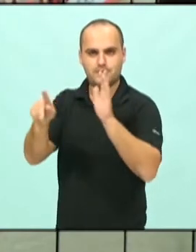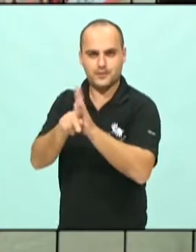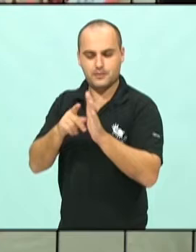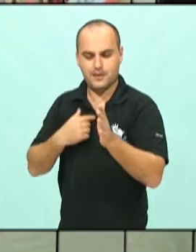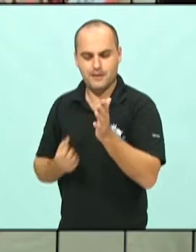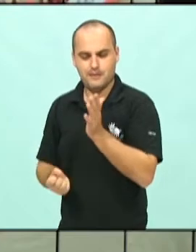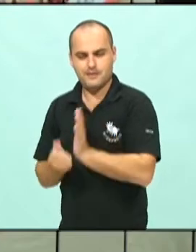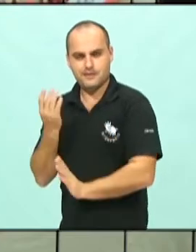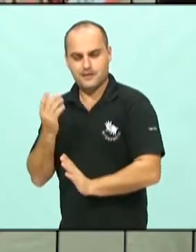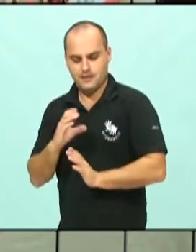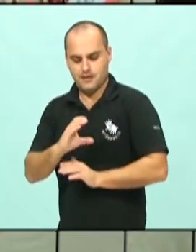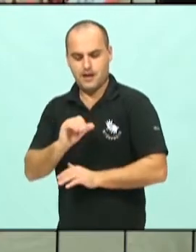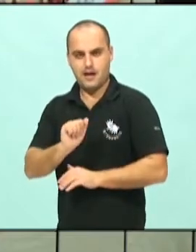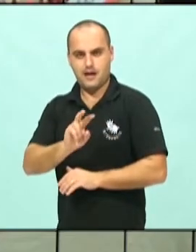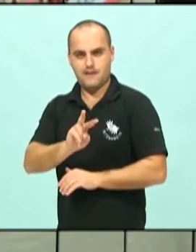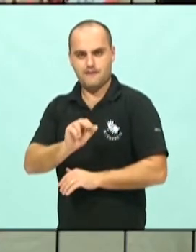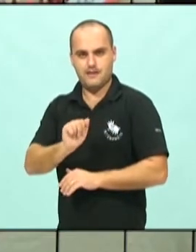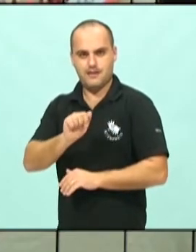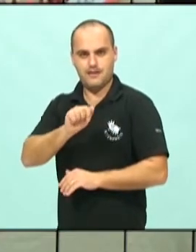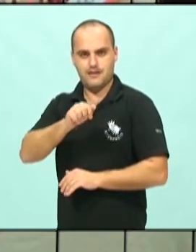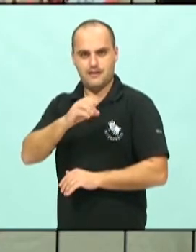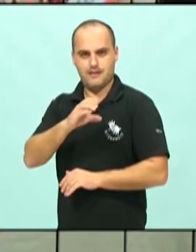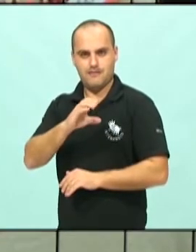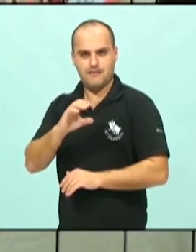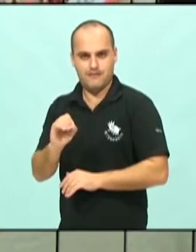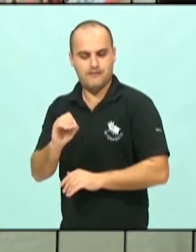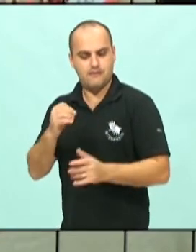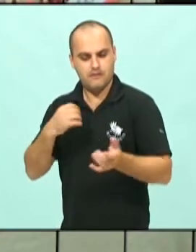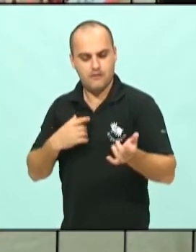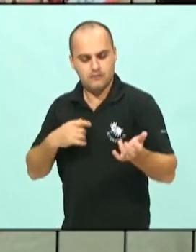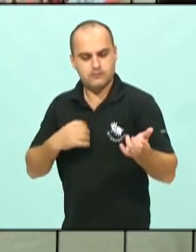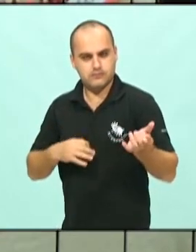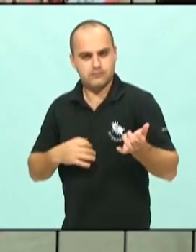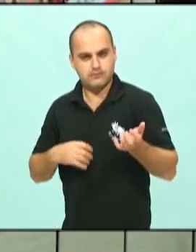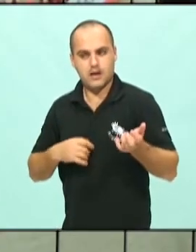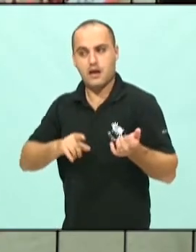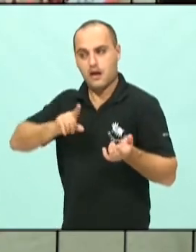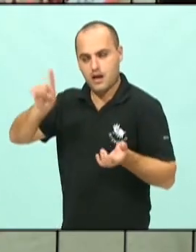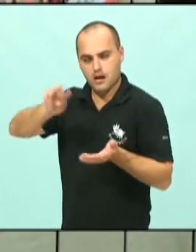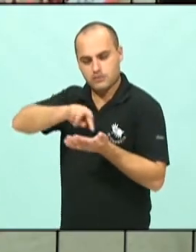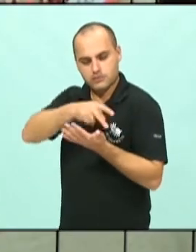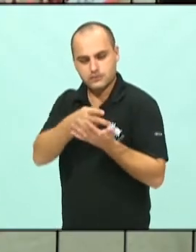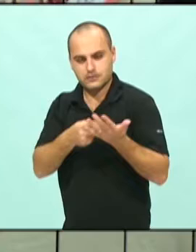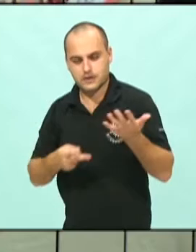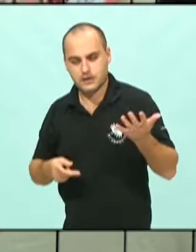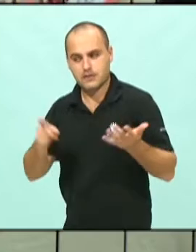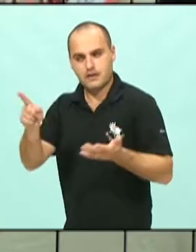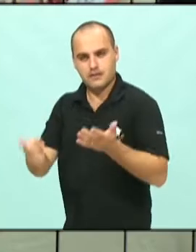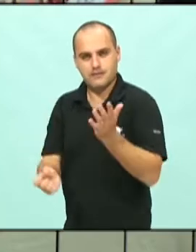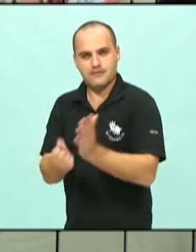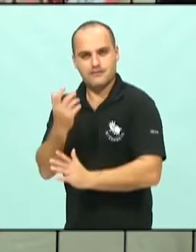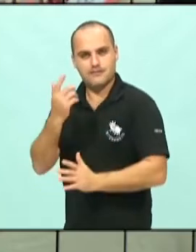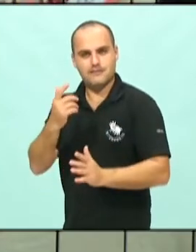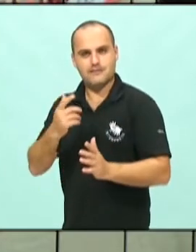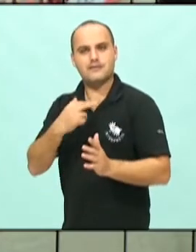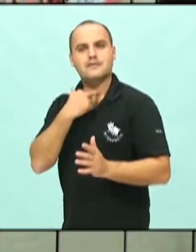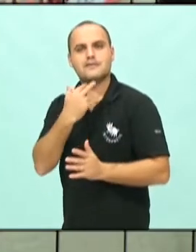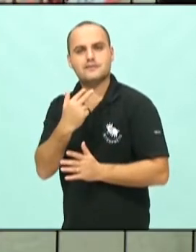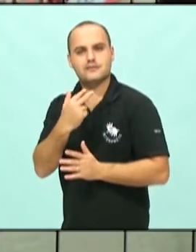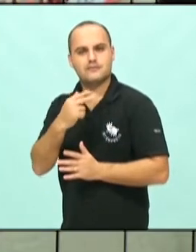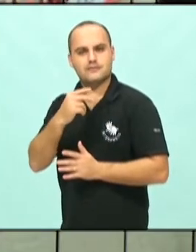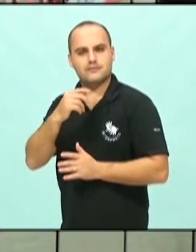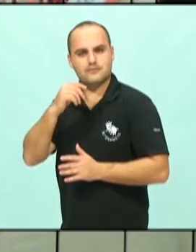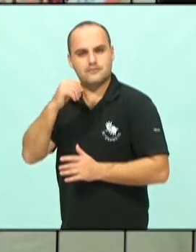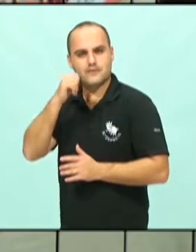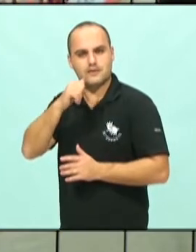no cavaquinho, tem a ver com bandolim, ele é um grande bandolinista e grande poeta, ele fez a letra, que foi interpretada pela Badia Saad